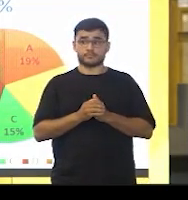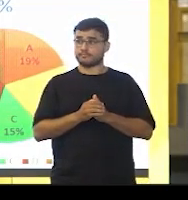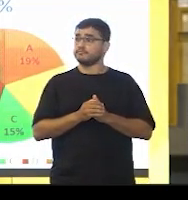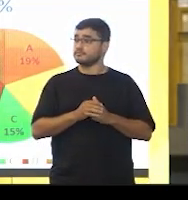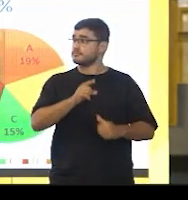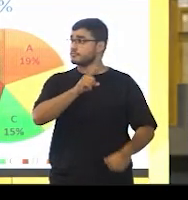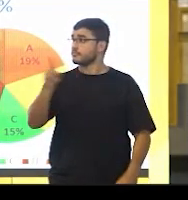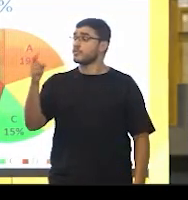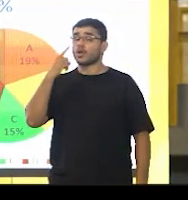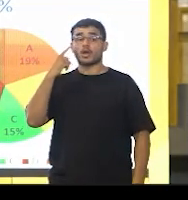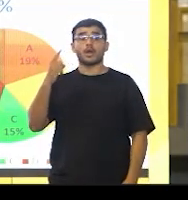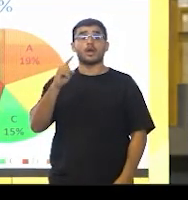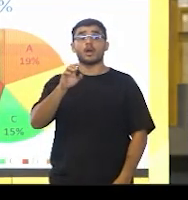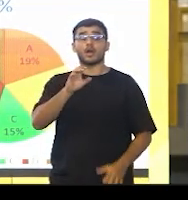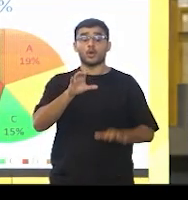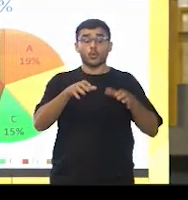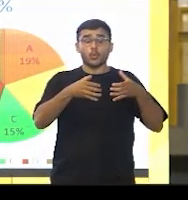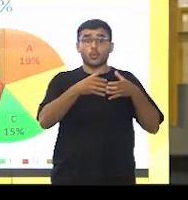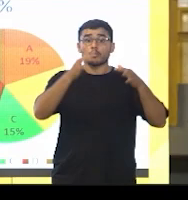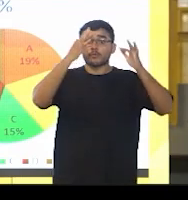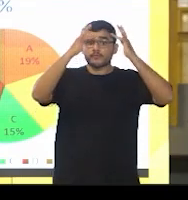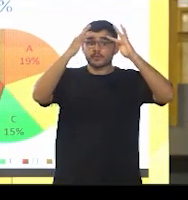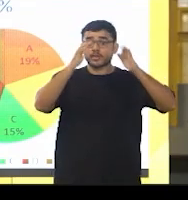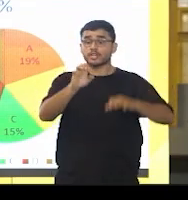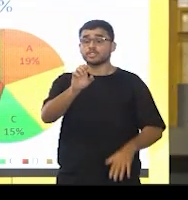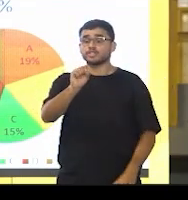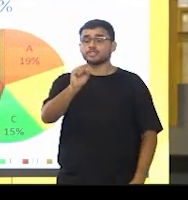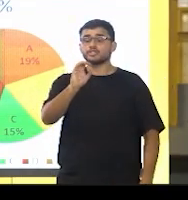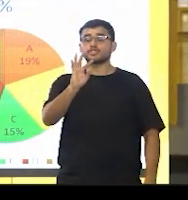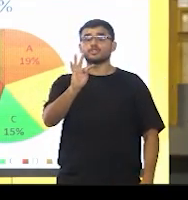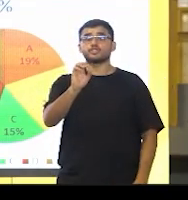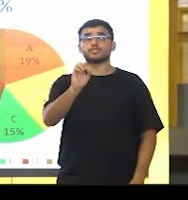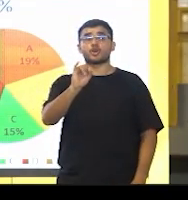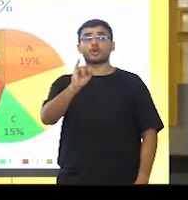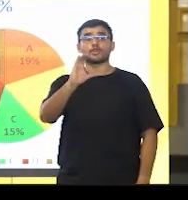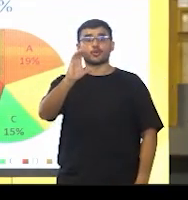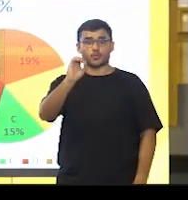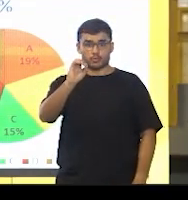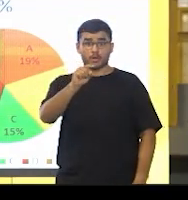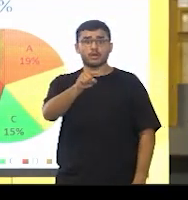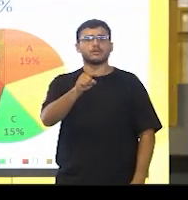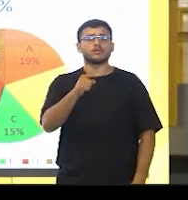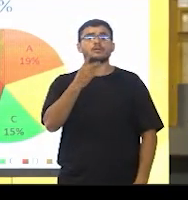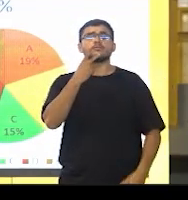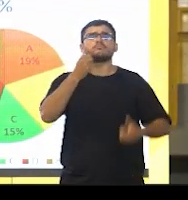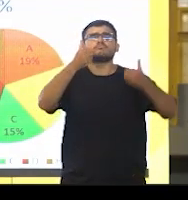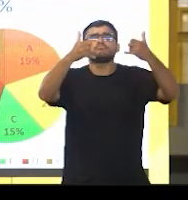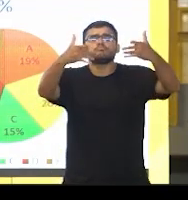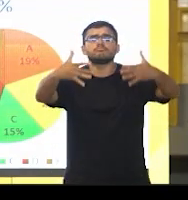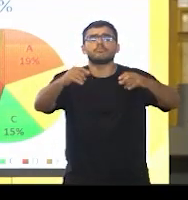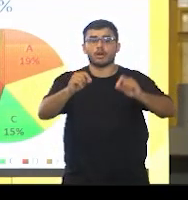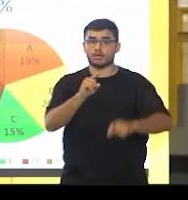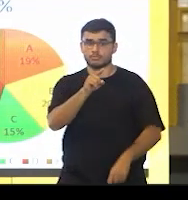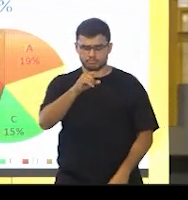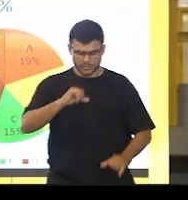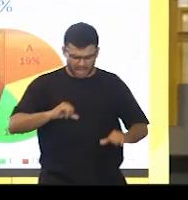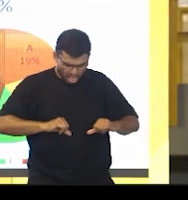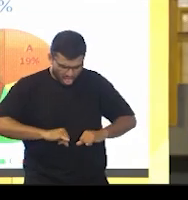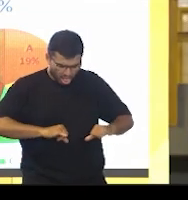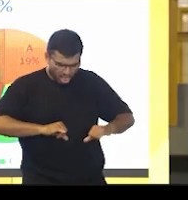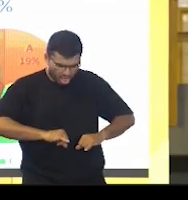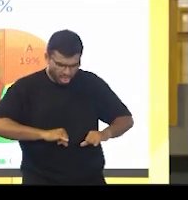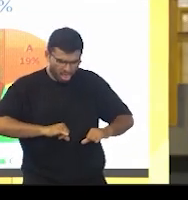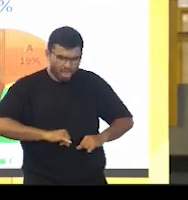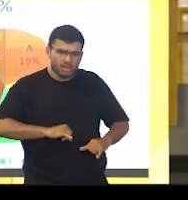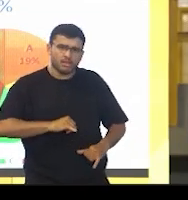Ei, meus amores, olha o que é que o estoico diz. Quem manda no meu sofrimento sou eu. Não é o sofrimento que